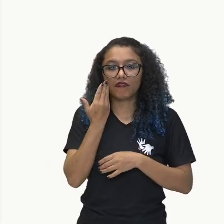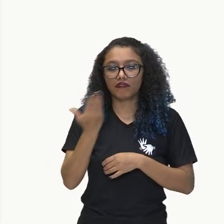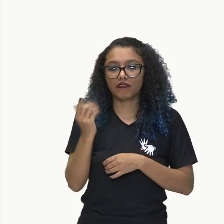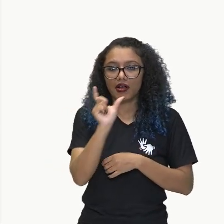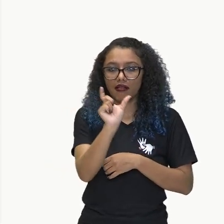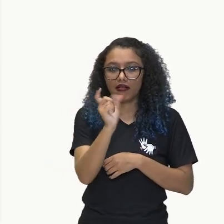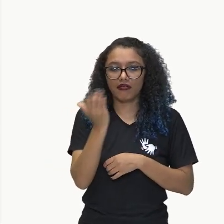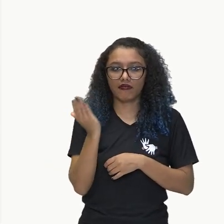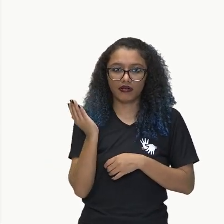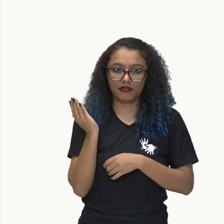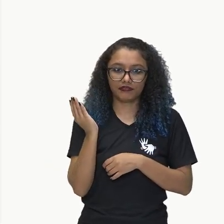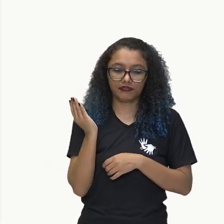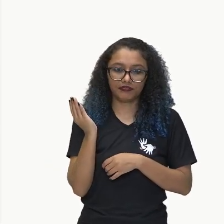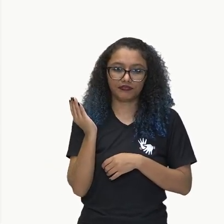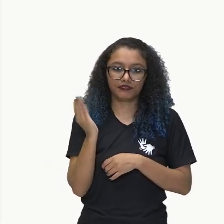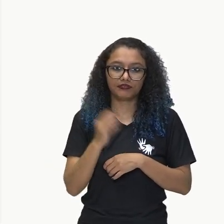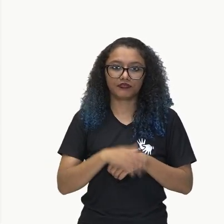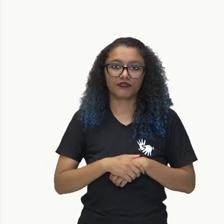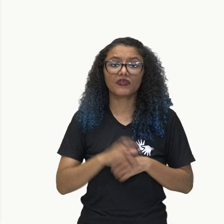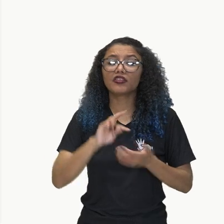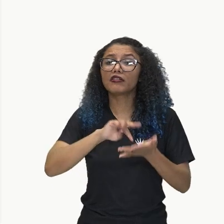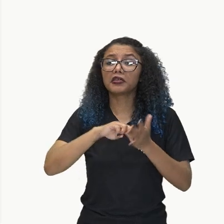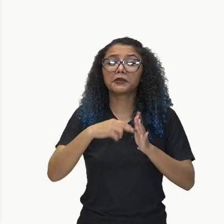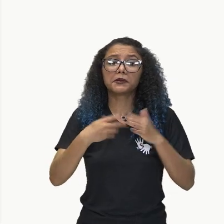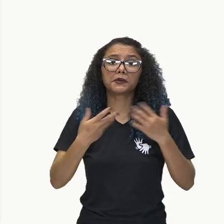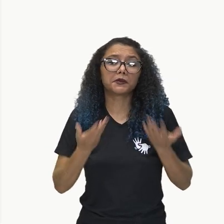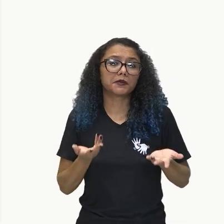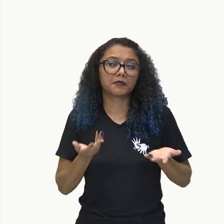heterotônicos, que no final é aquilo cuja